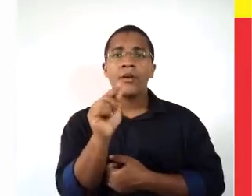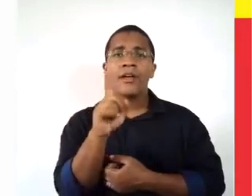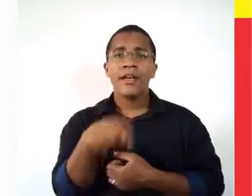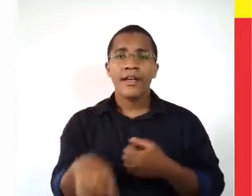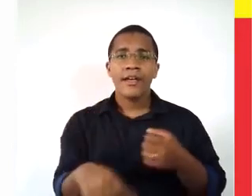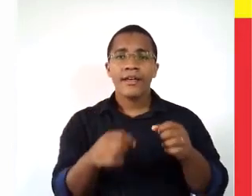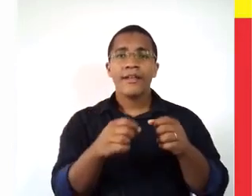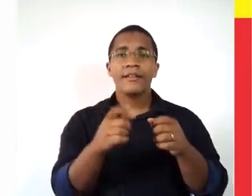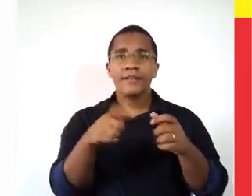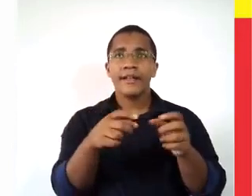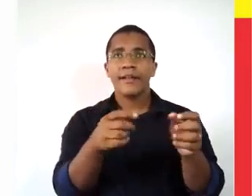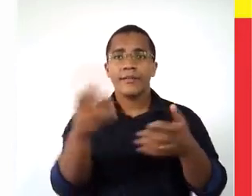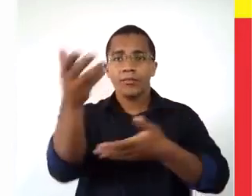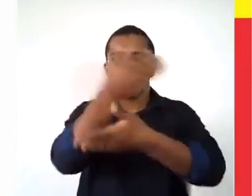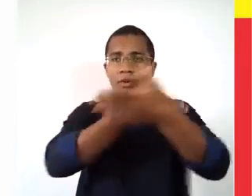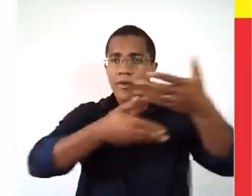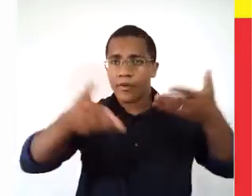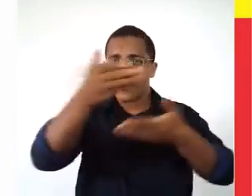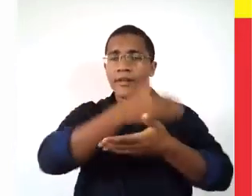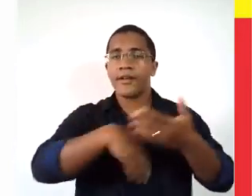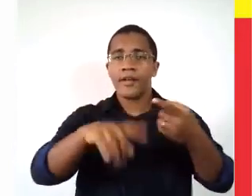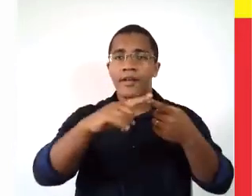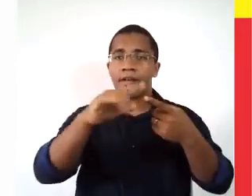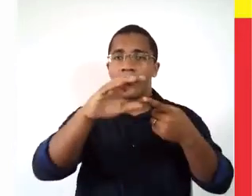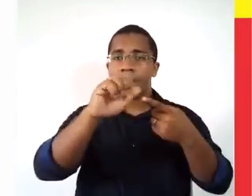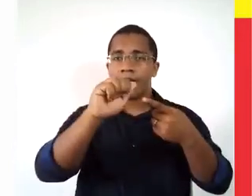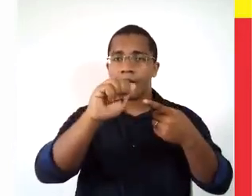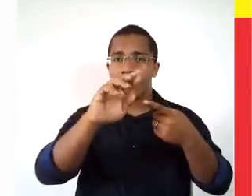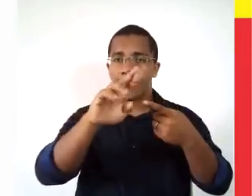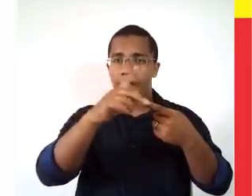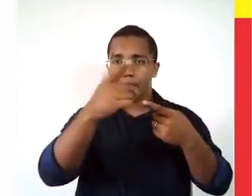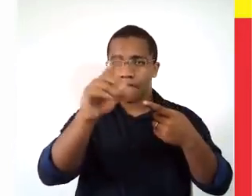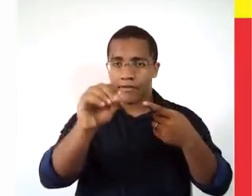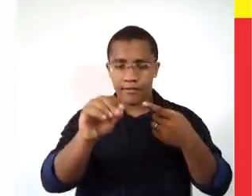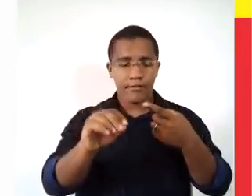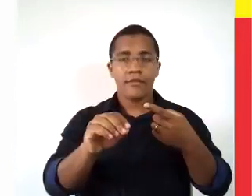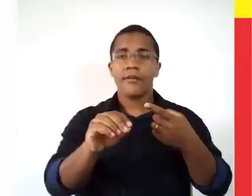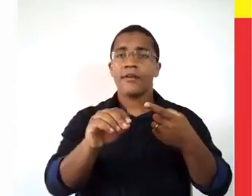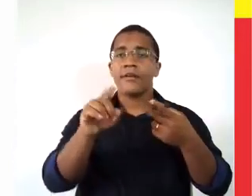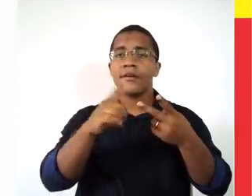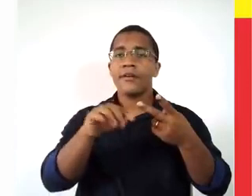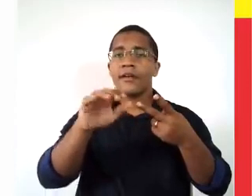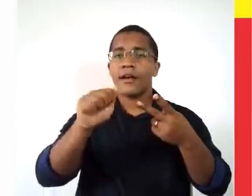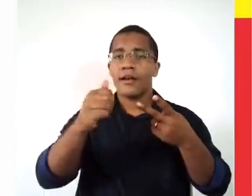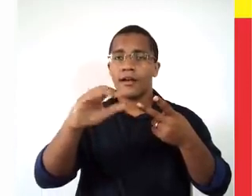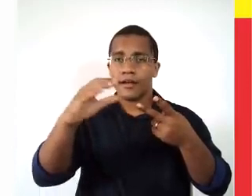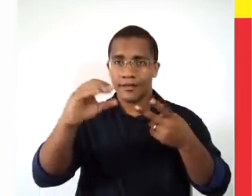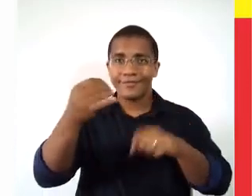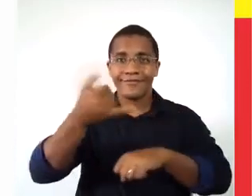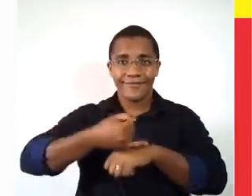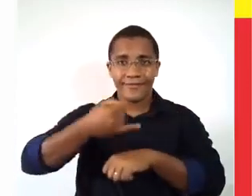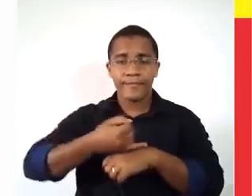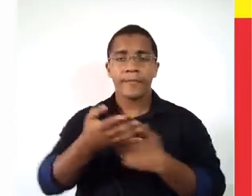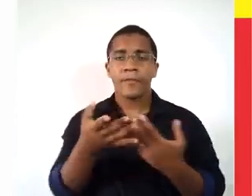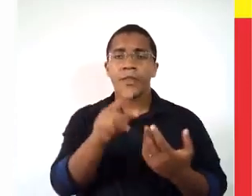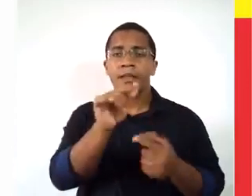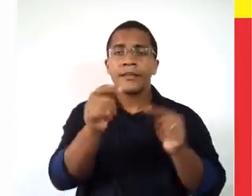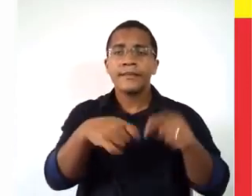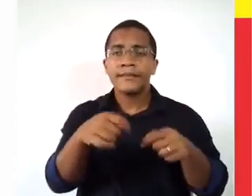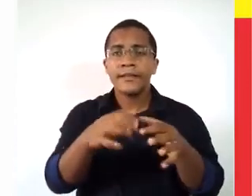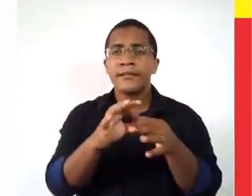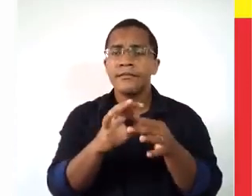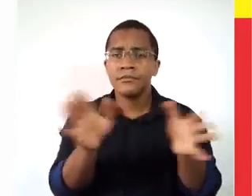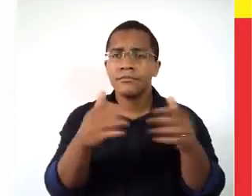conquista dessa região da Alsácia-Lorena fez com que essas potências fossem introduzidas num acordo comercial e teve uma